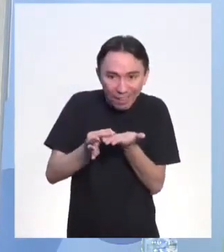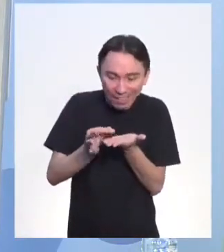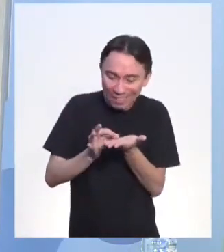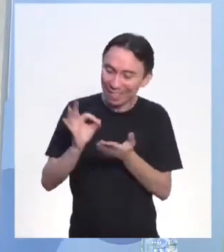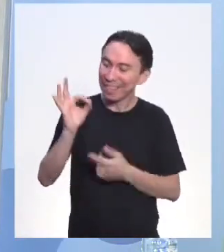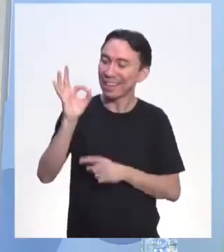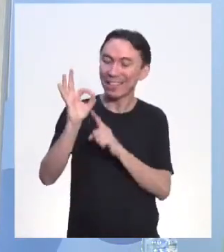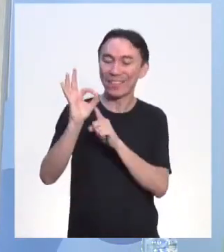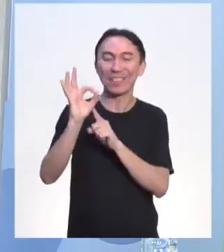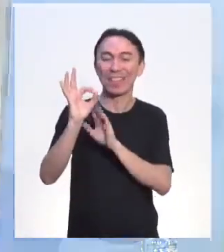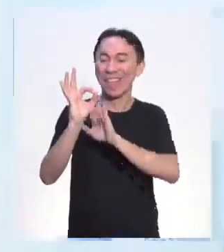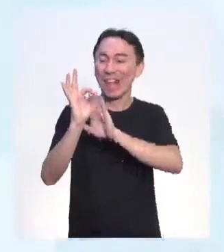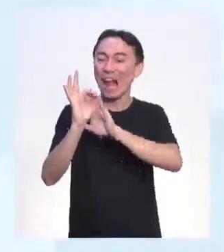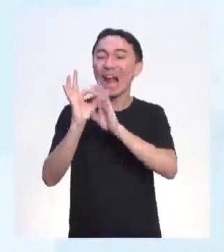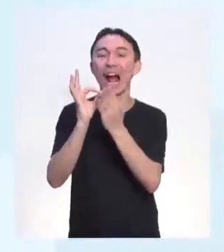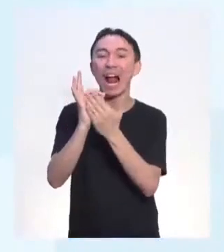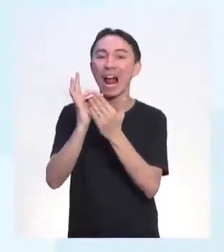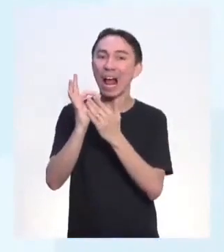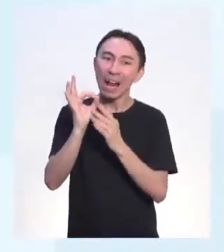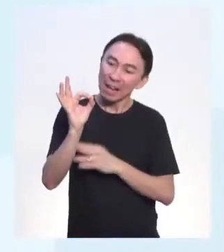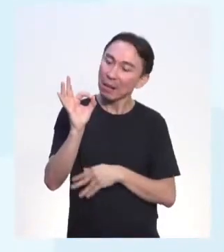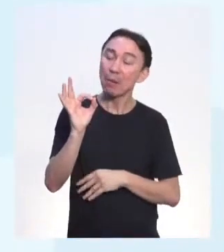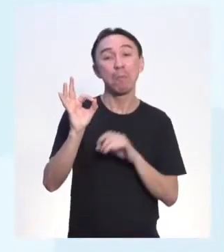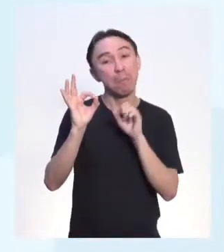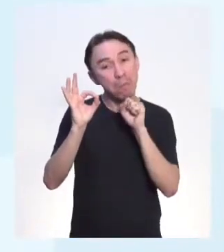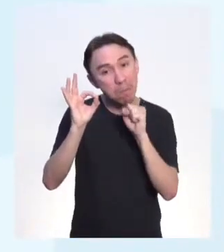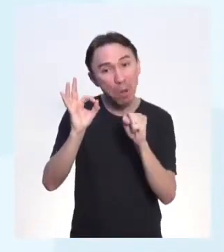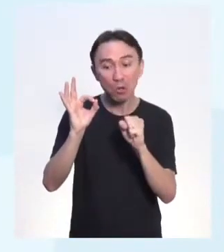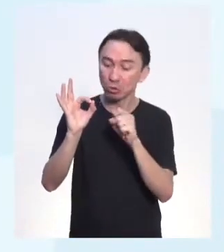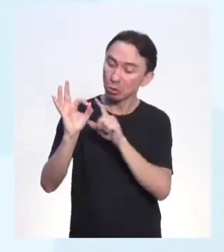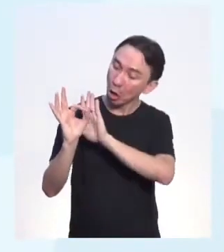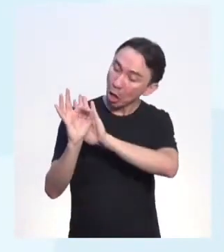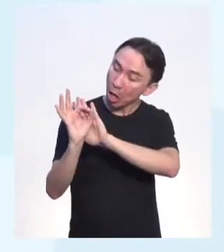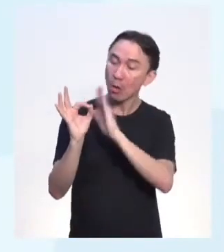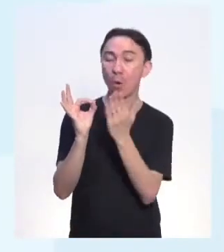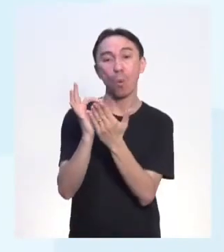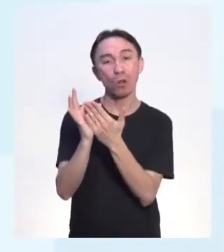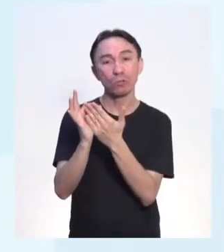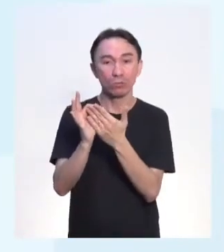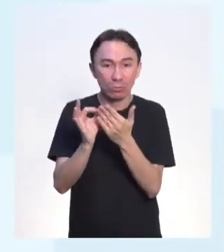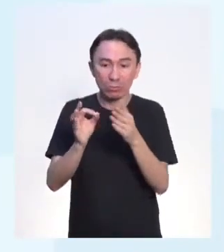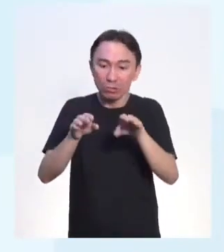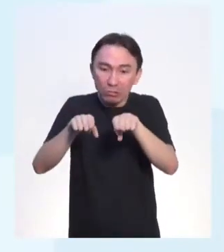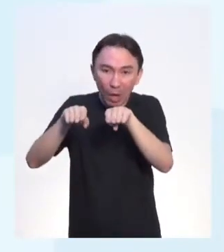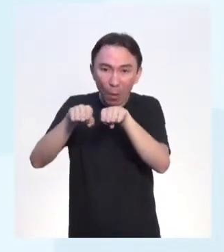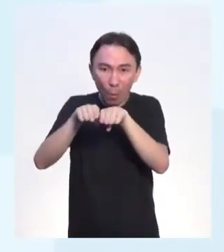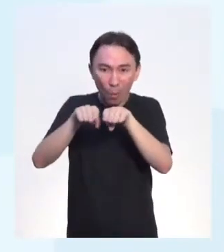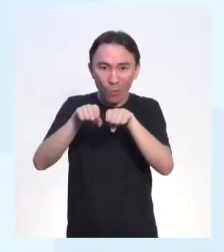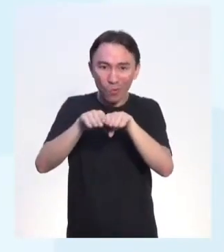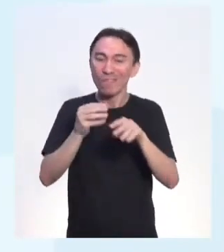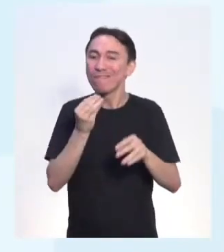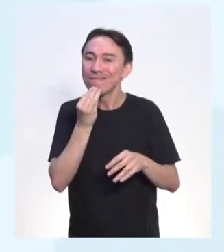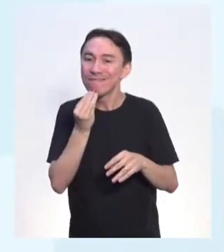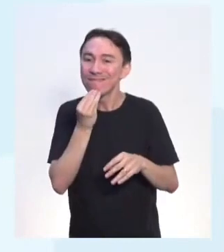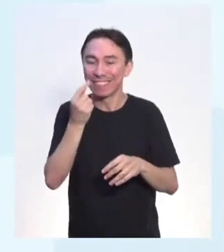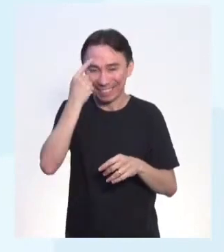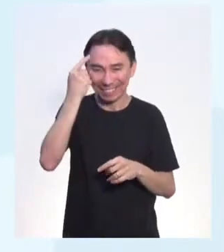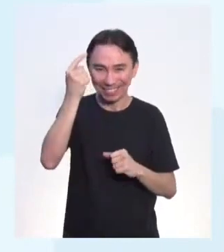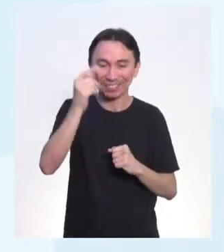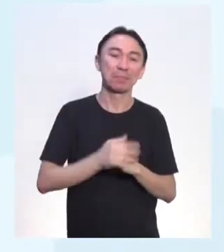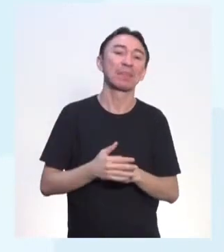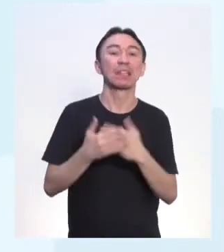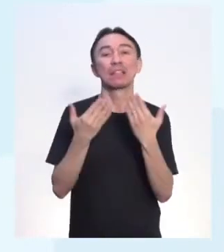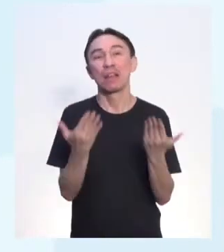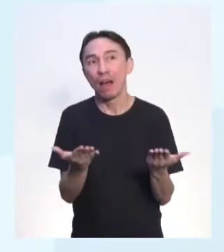a gente tem um evento equiprovável, um espaço equiprovável, desculpa. Esse espaço equiprovável é o quê? A chance de